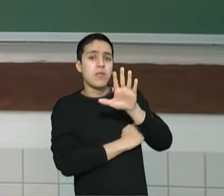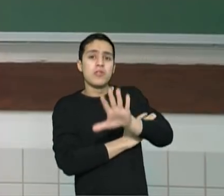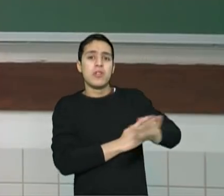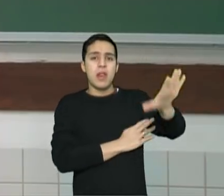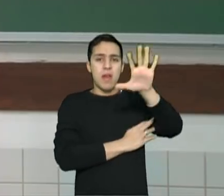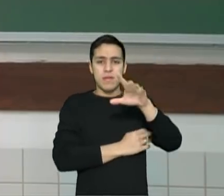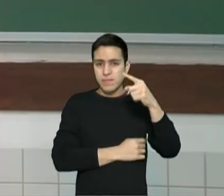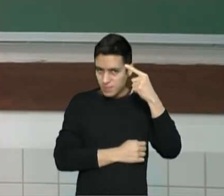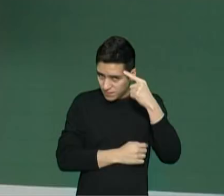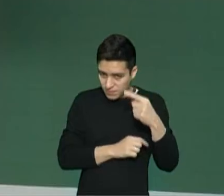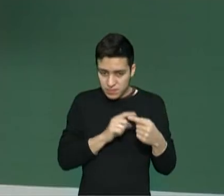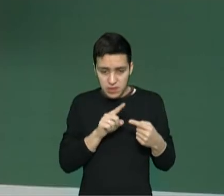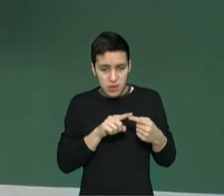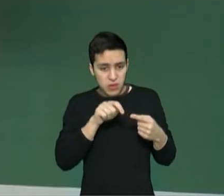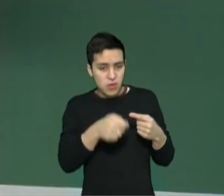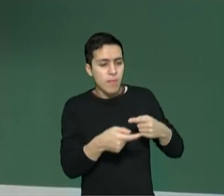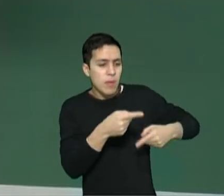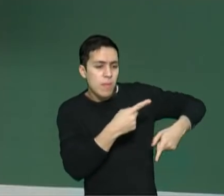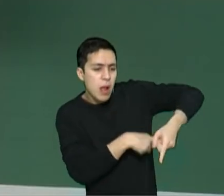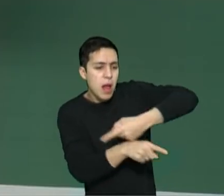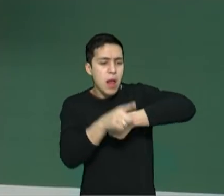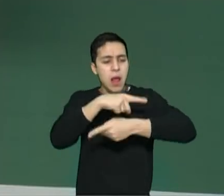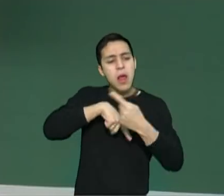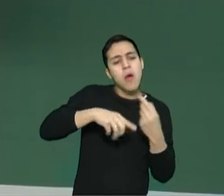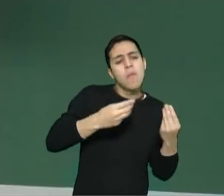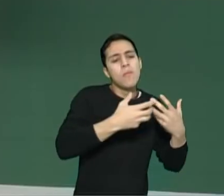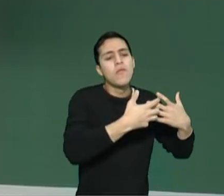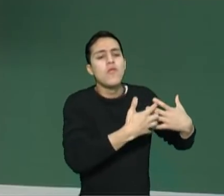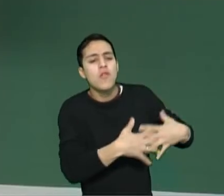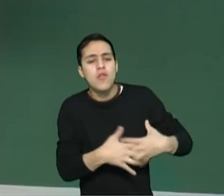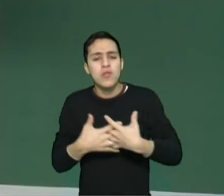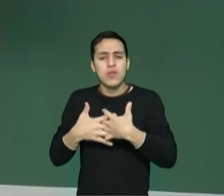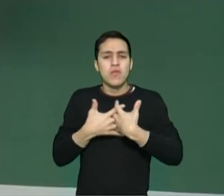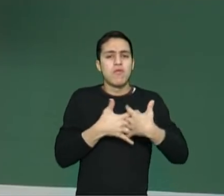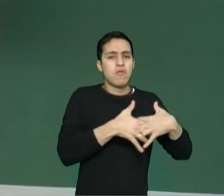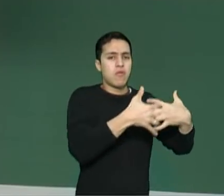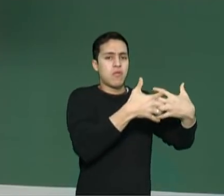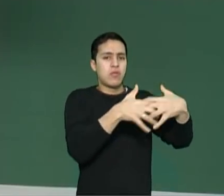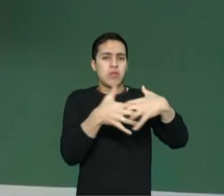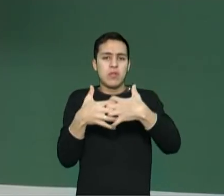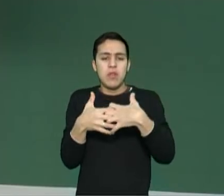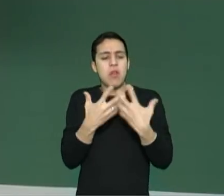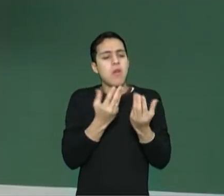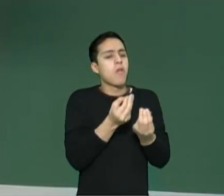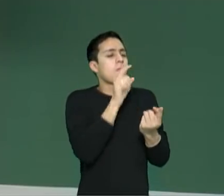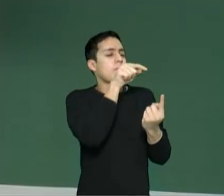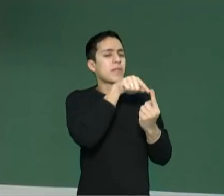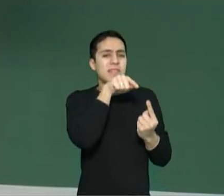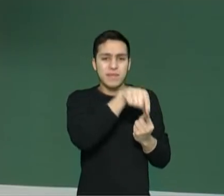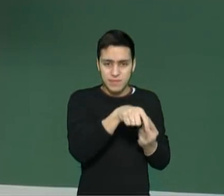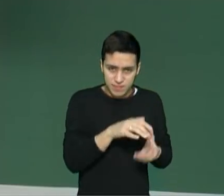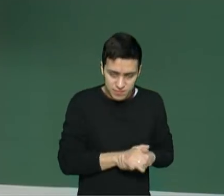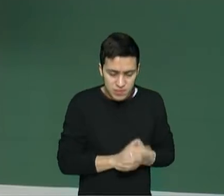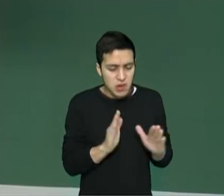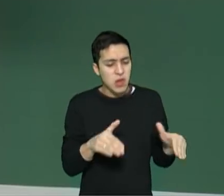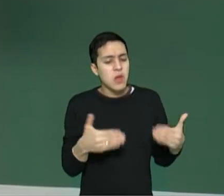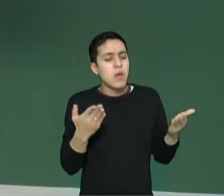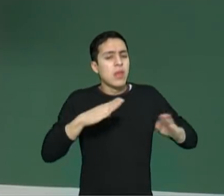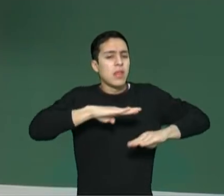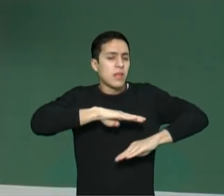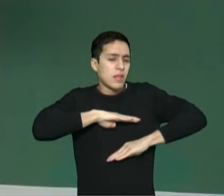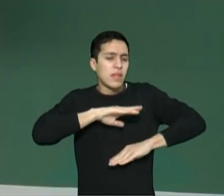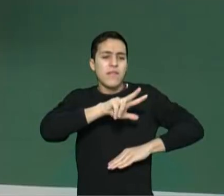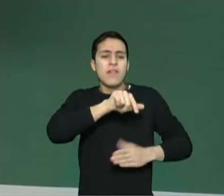todo. Falei do organismo, eu vou observar qual é o objetivo daquele organismo e qual é a situação que